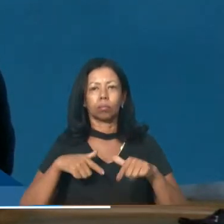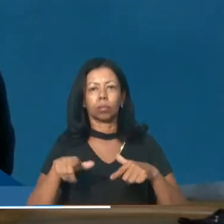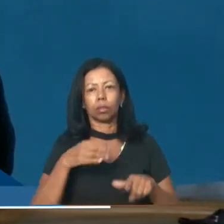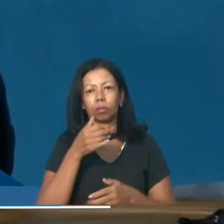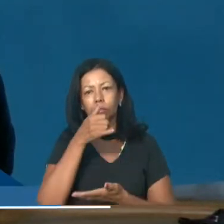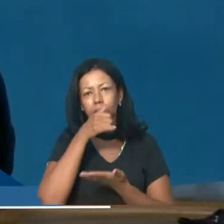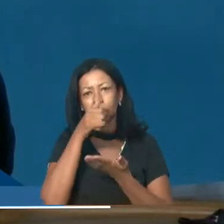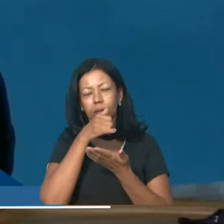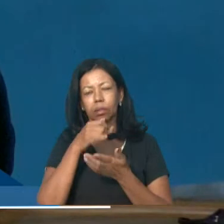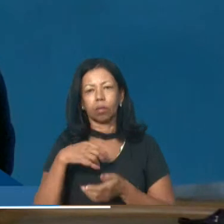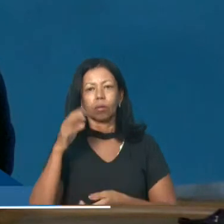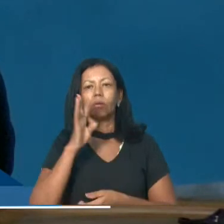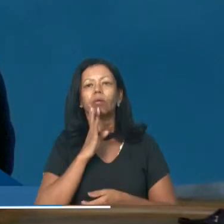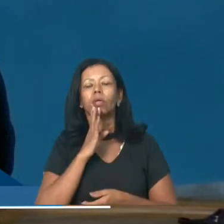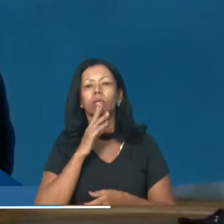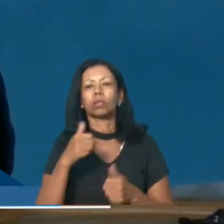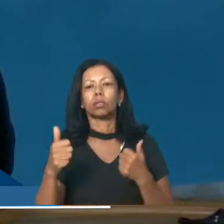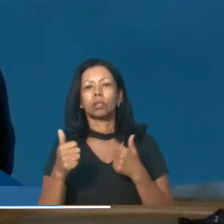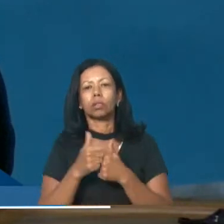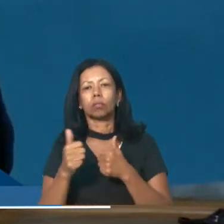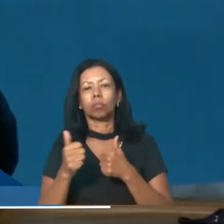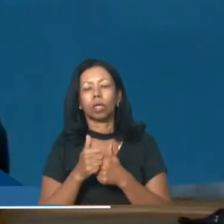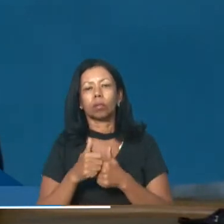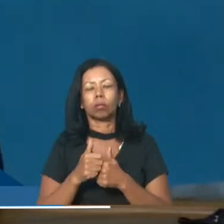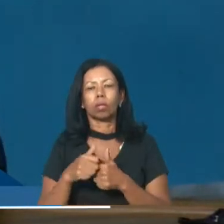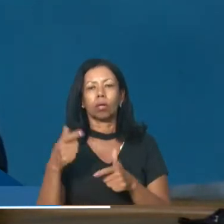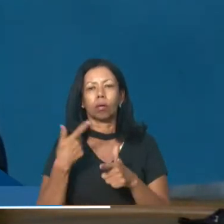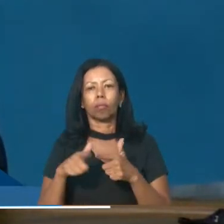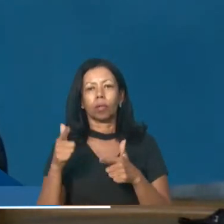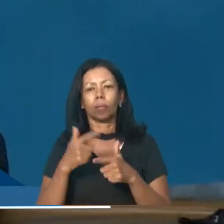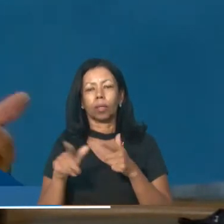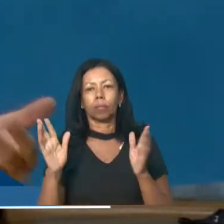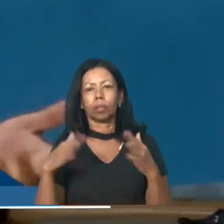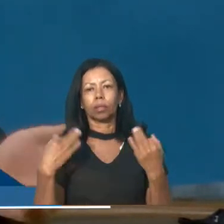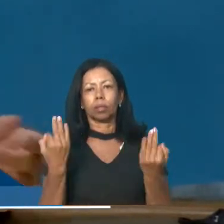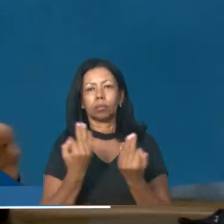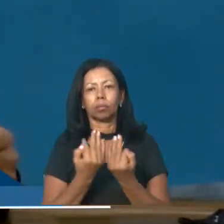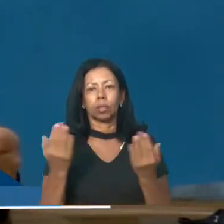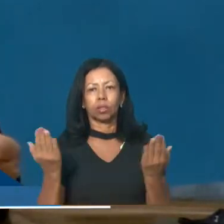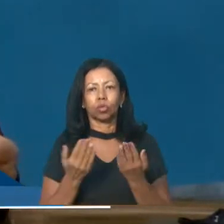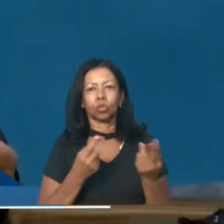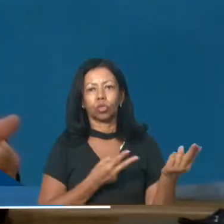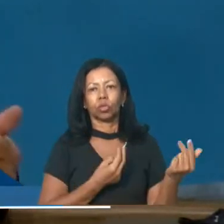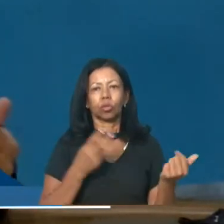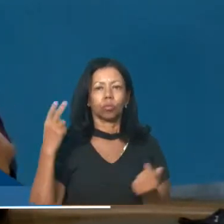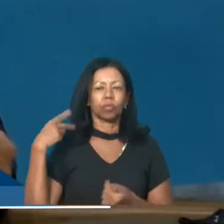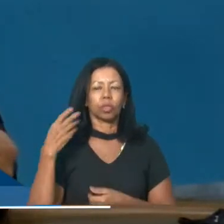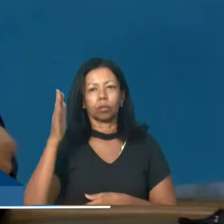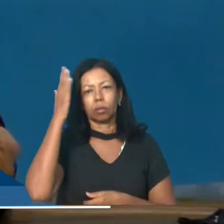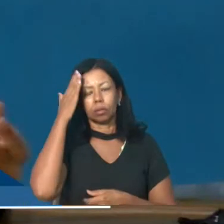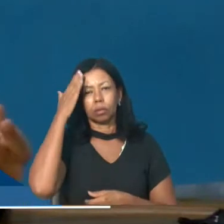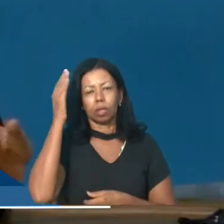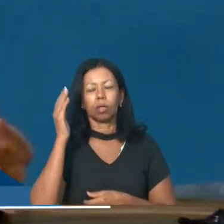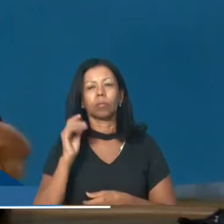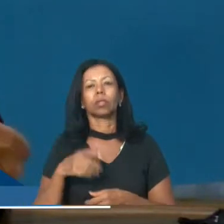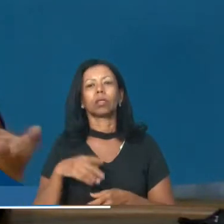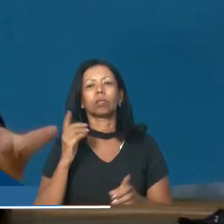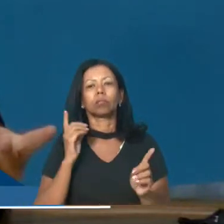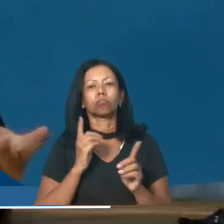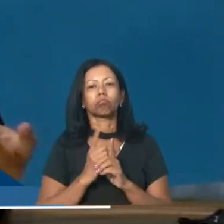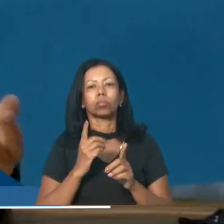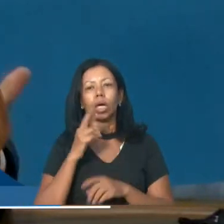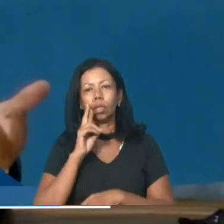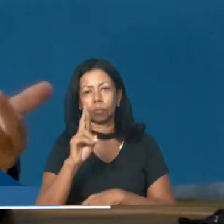Então, conhece de perto a matéria, a dor e o sofrimento das famílias e hoje, como vereador, sabe a saída